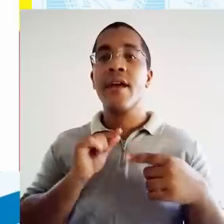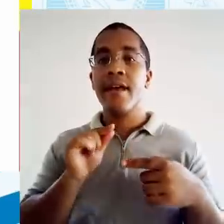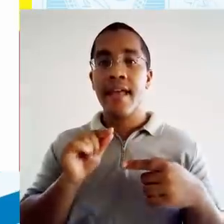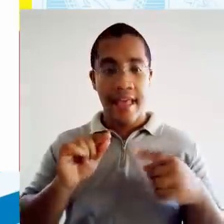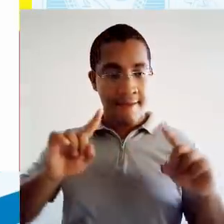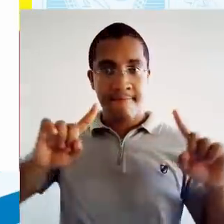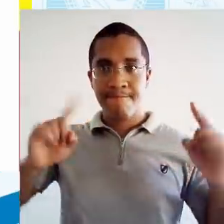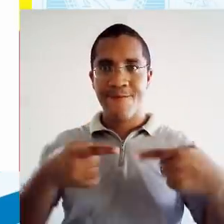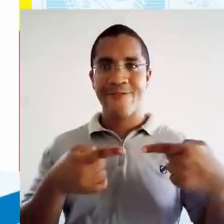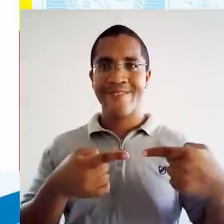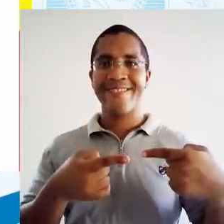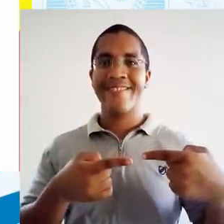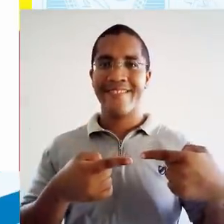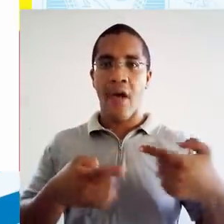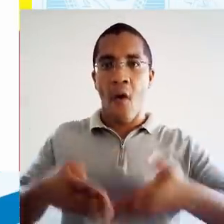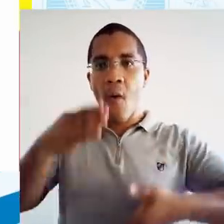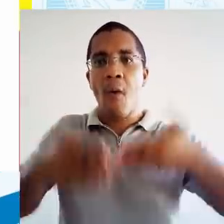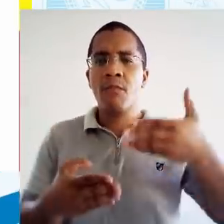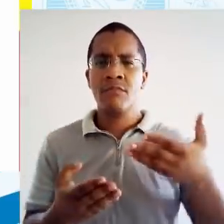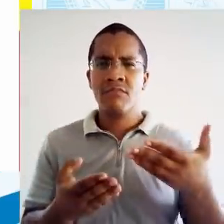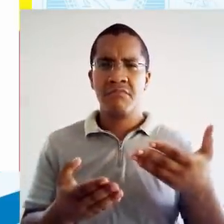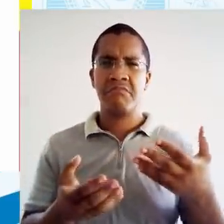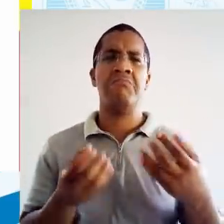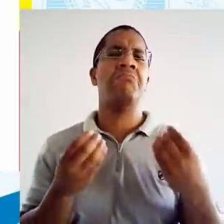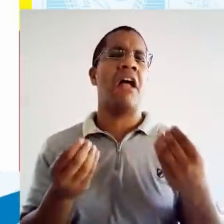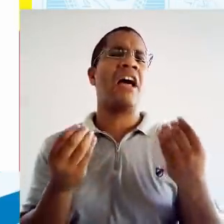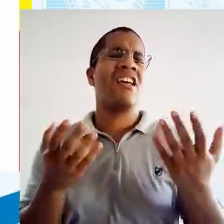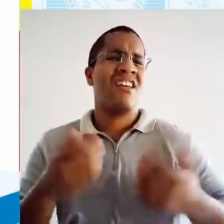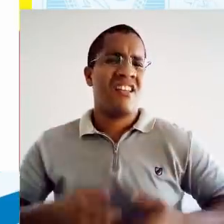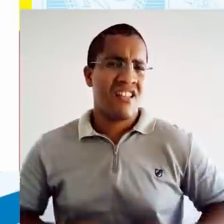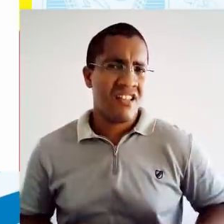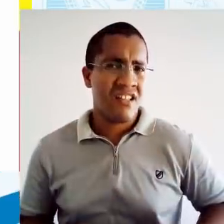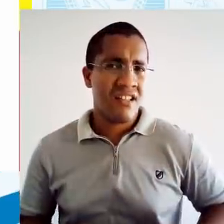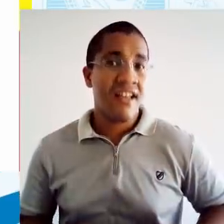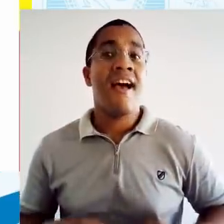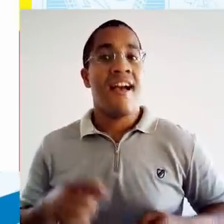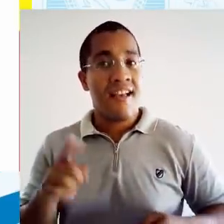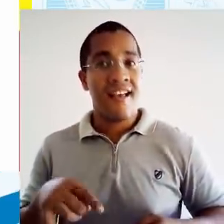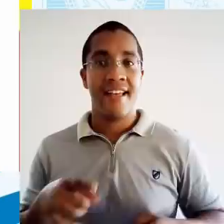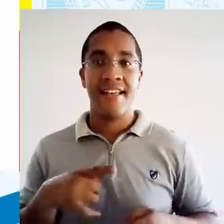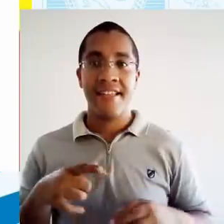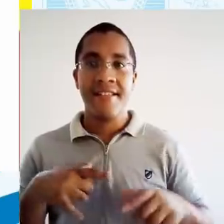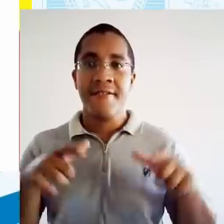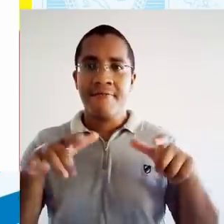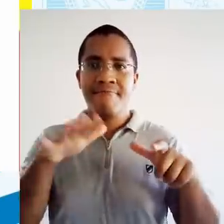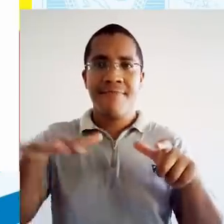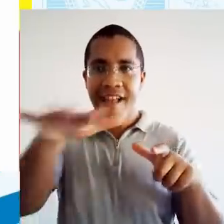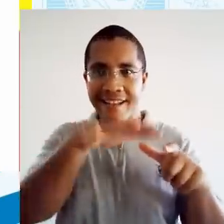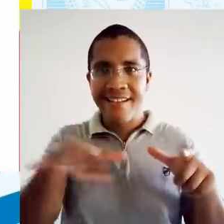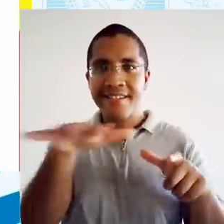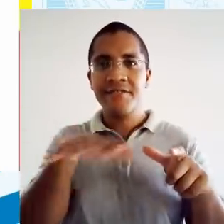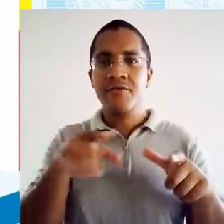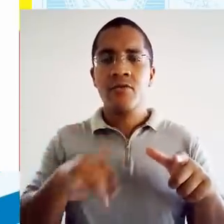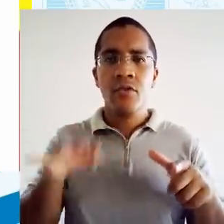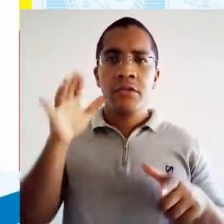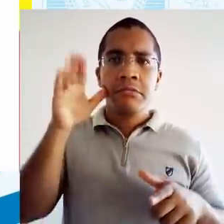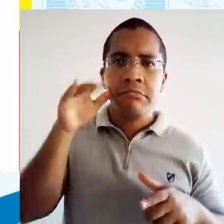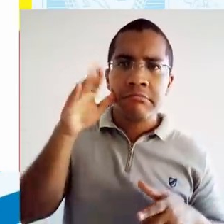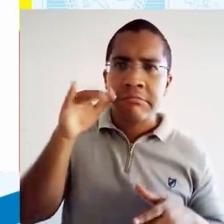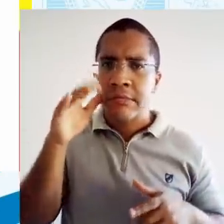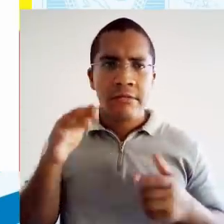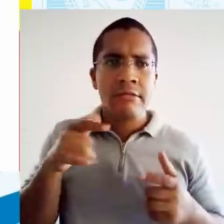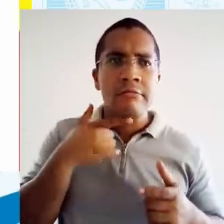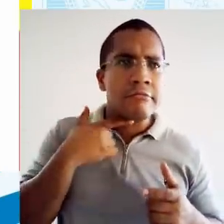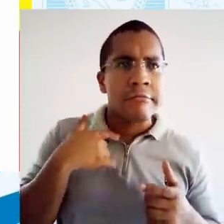de robótica, cuja finalidade é ter uma área que desperte